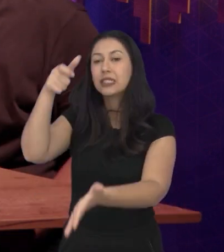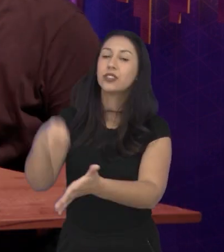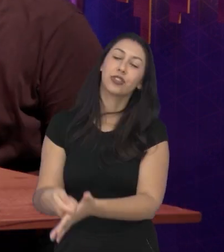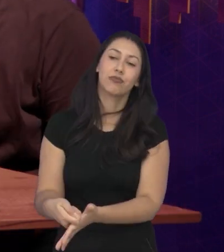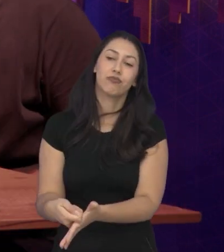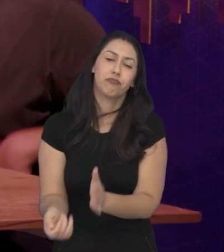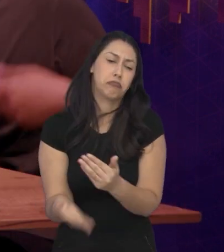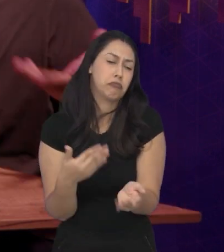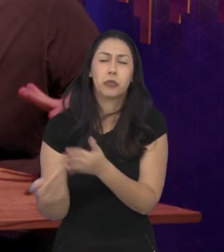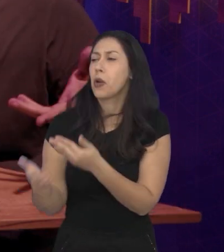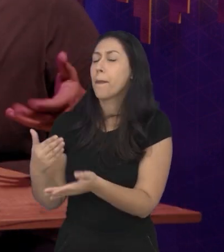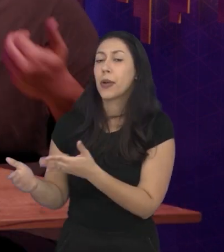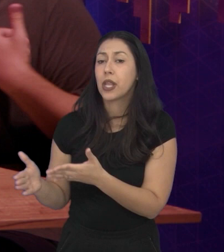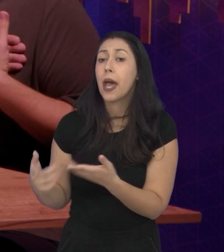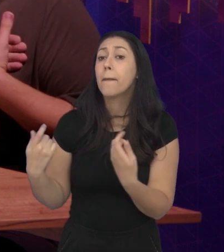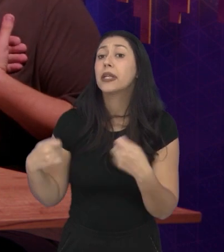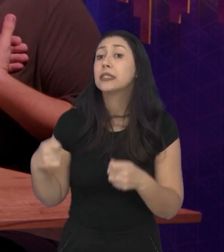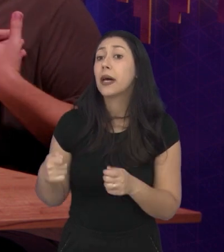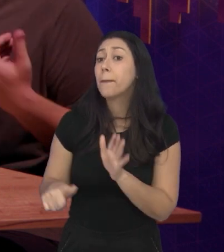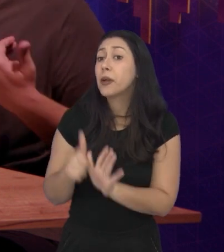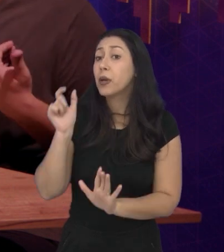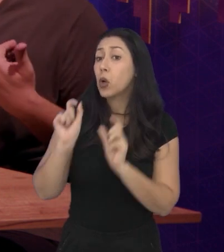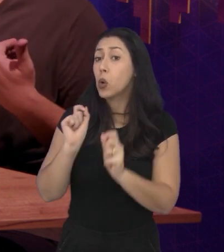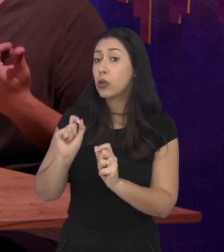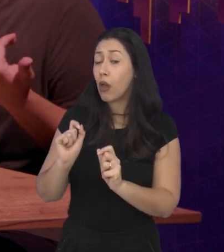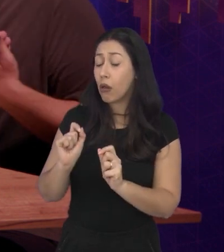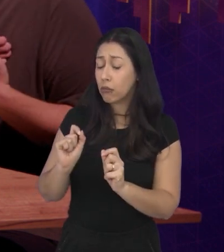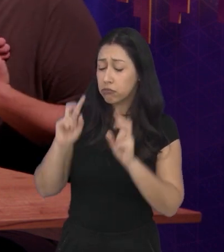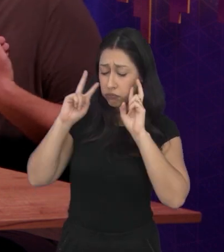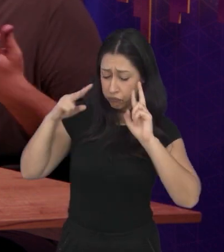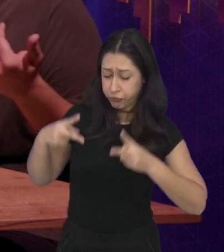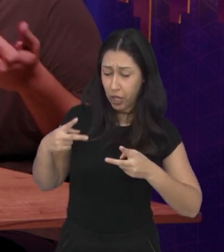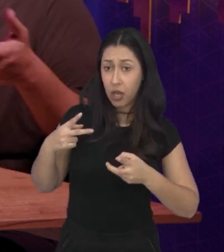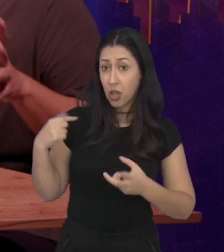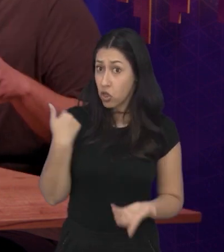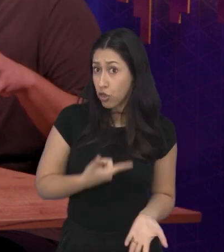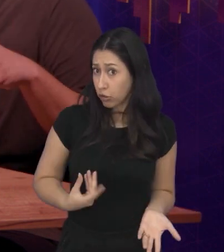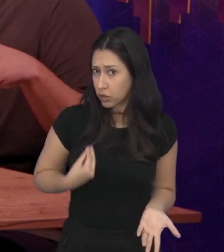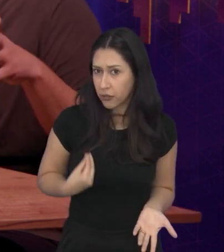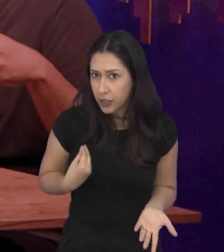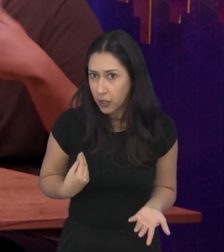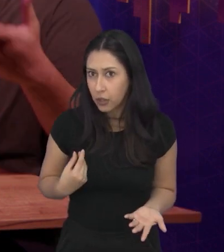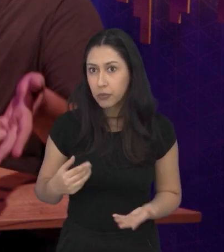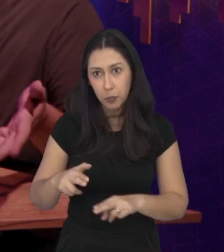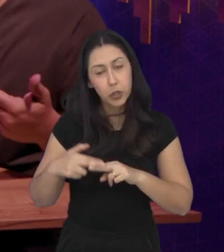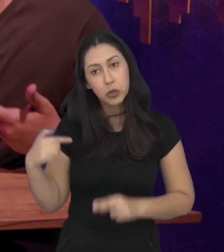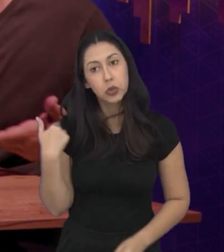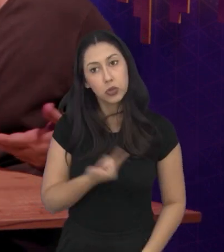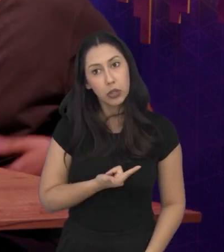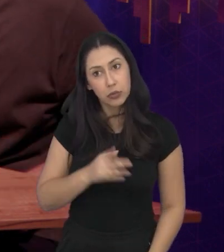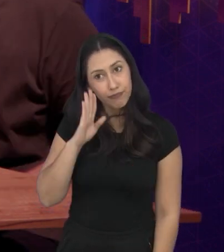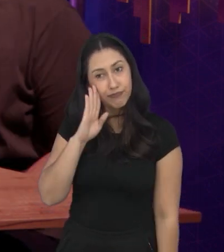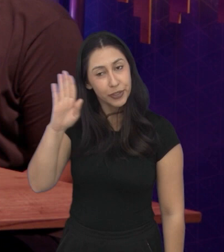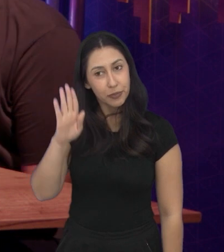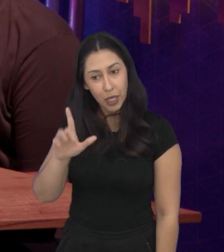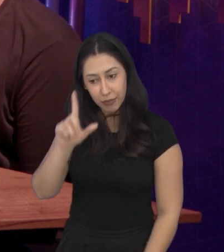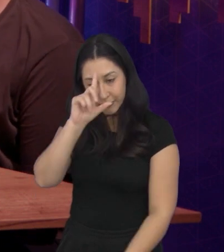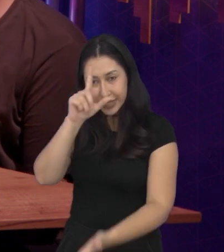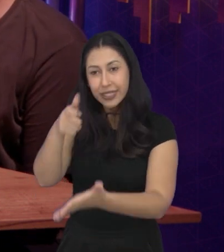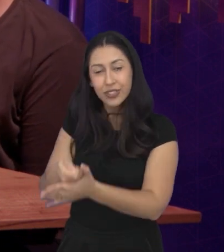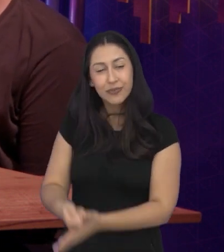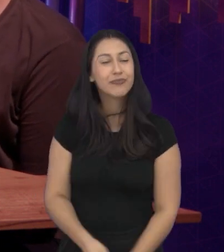essa decisão. Qualquer decisão, né? Se perguntar primeiro pra gente, que é se a gente vai tomar, nós somos a pessoa mais importante daquele momento para